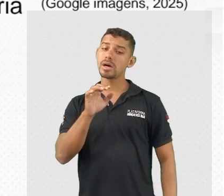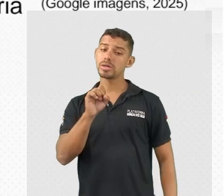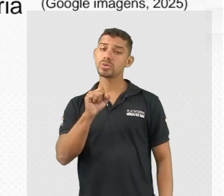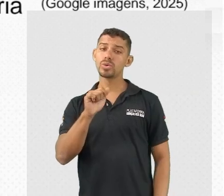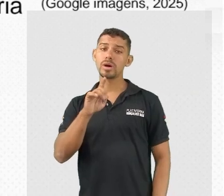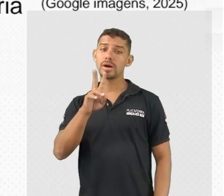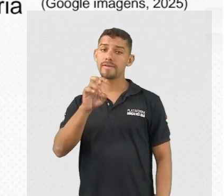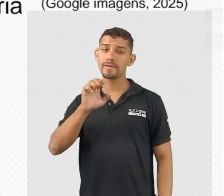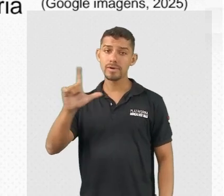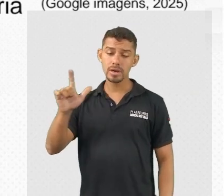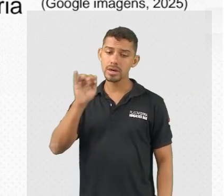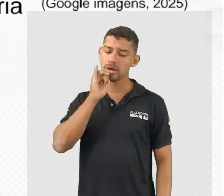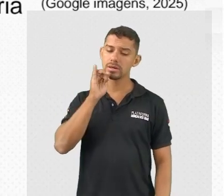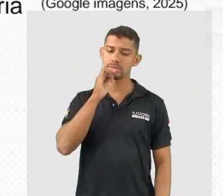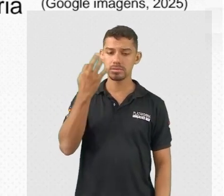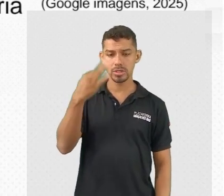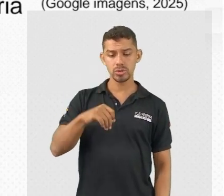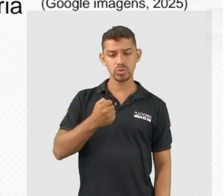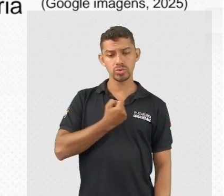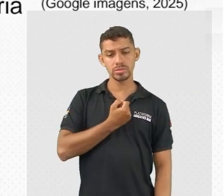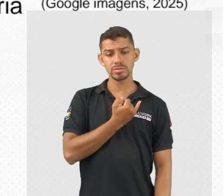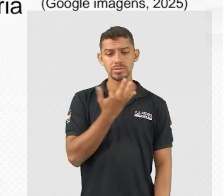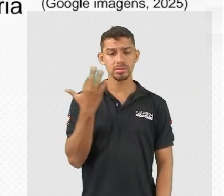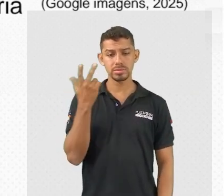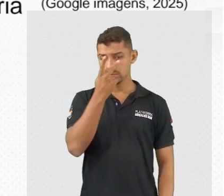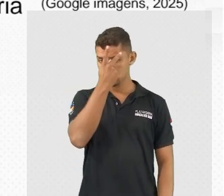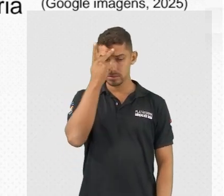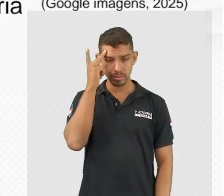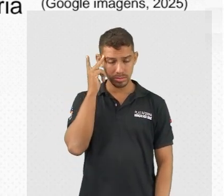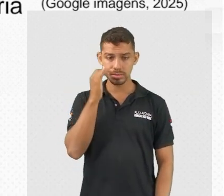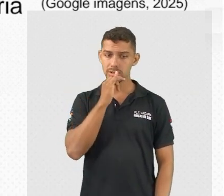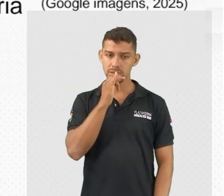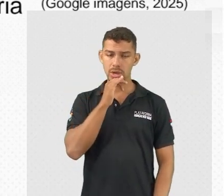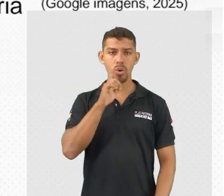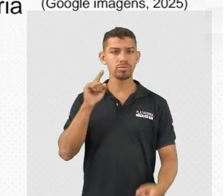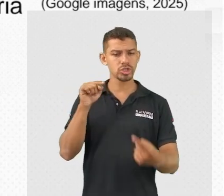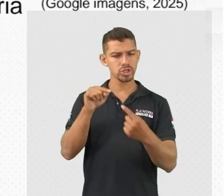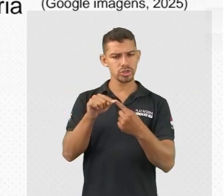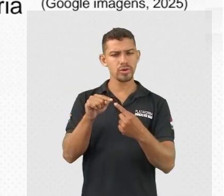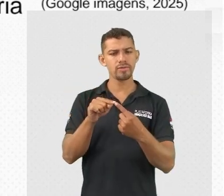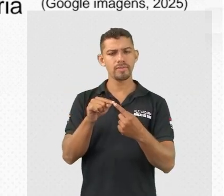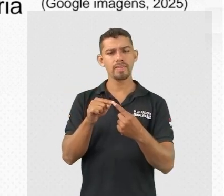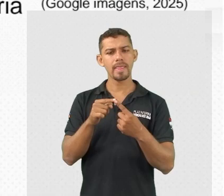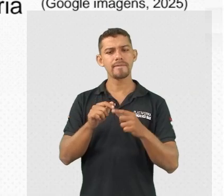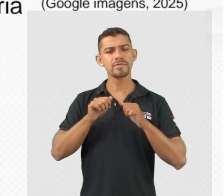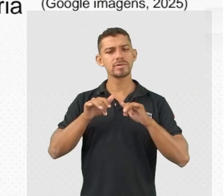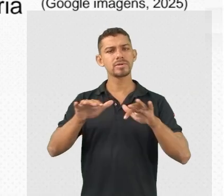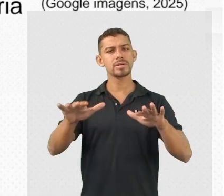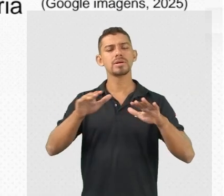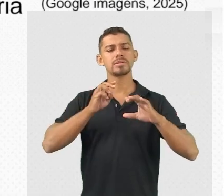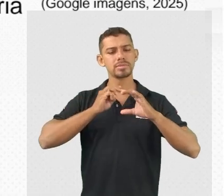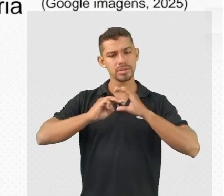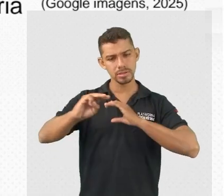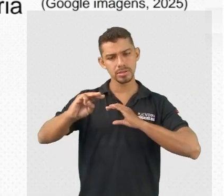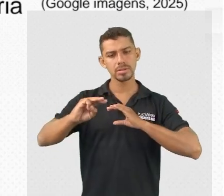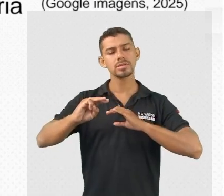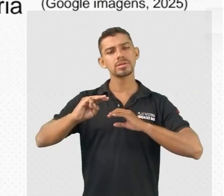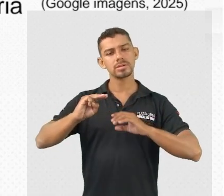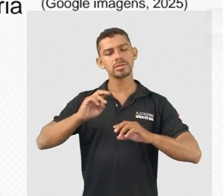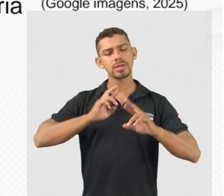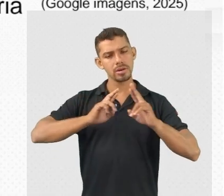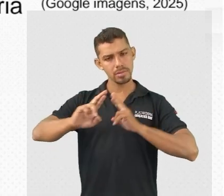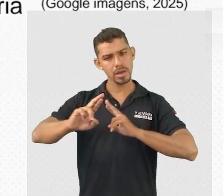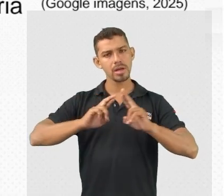que, portanto, chegue a um número de pessoas que é o objetivo daquele que está enviando a mensagem. Então, a gente tem vivido uma